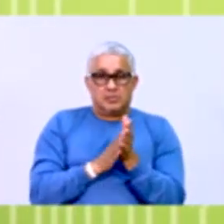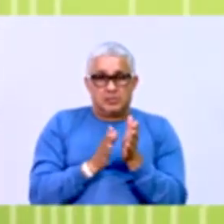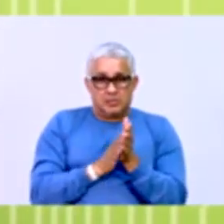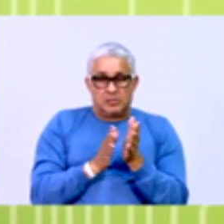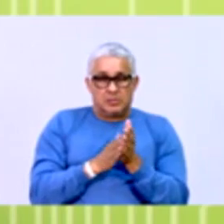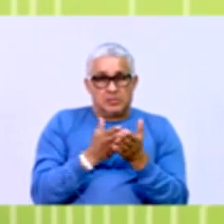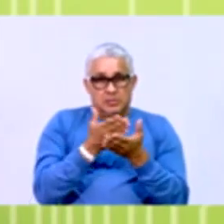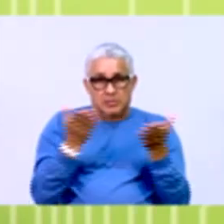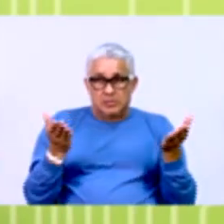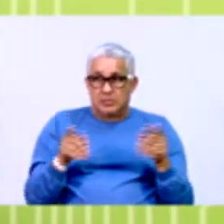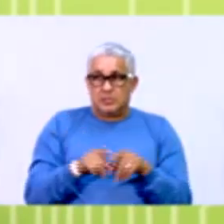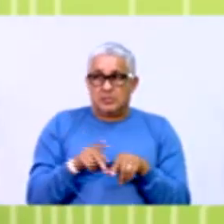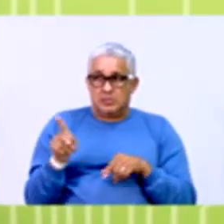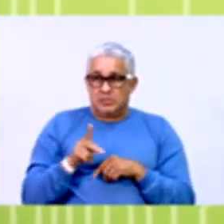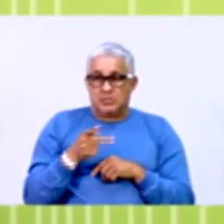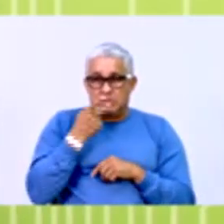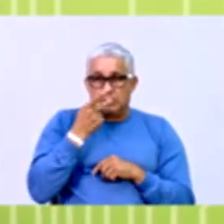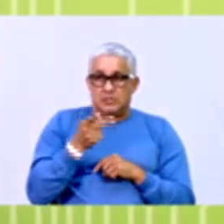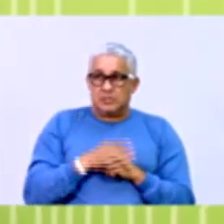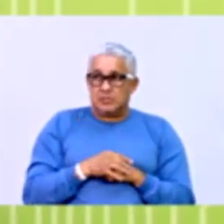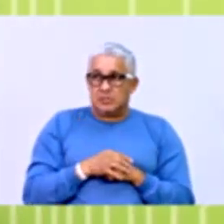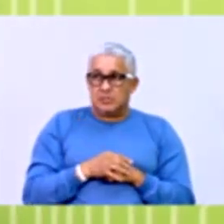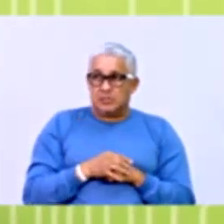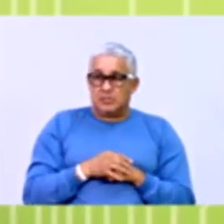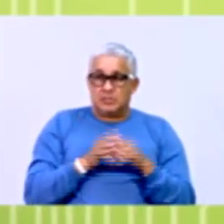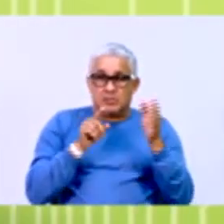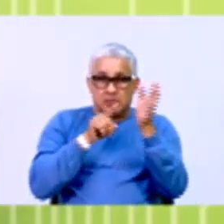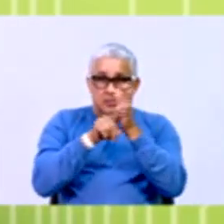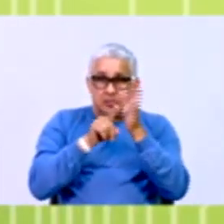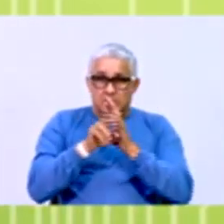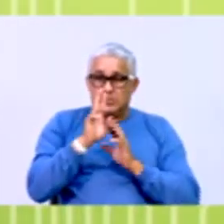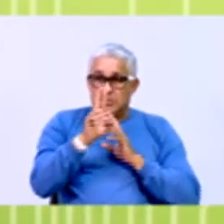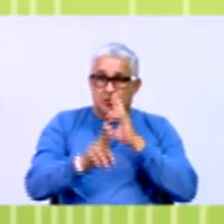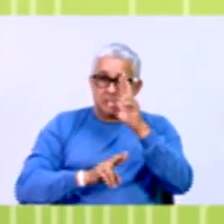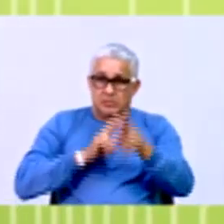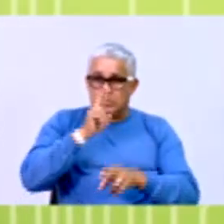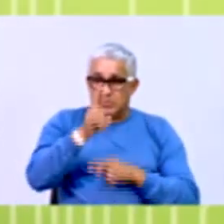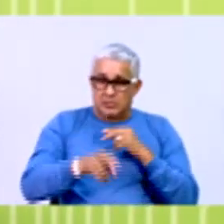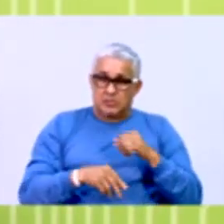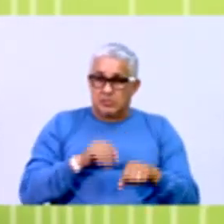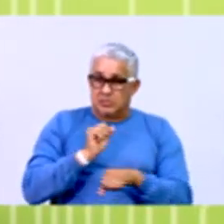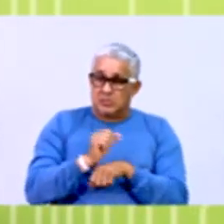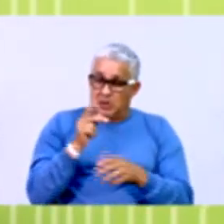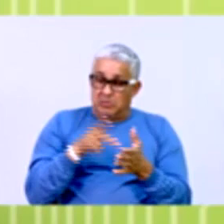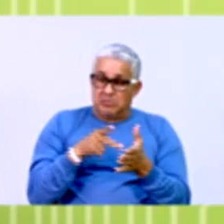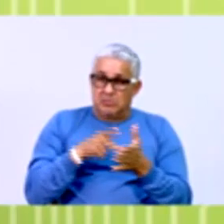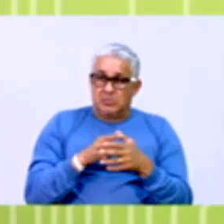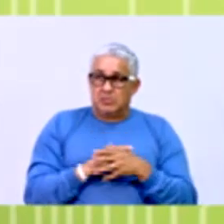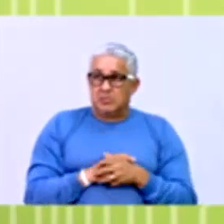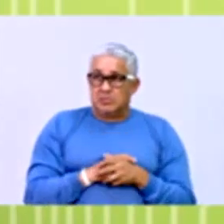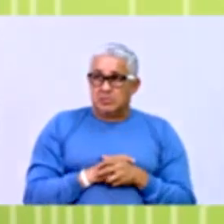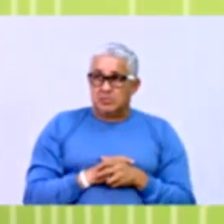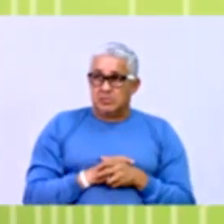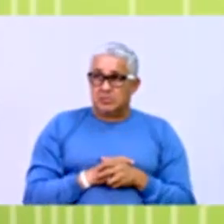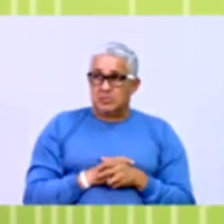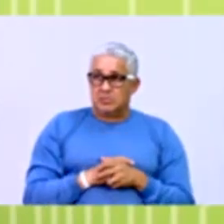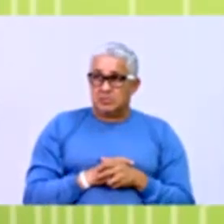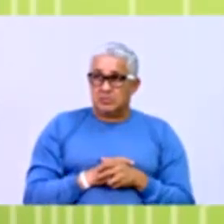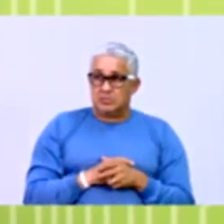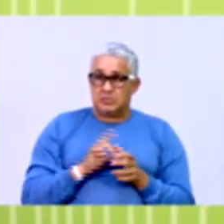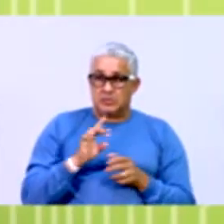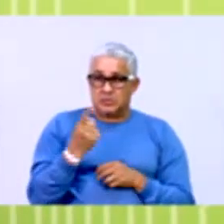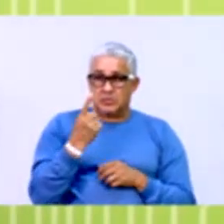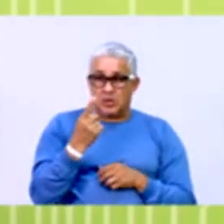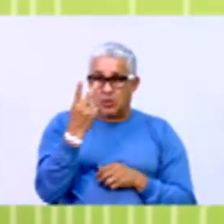a todos e como o professor falou, as questões foram respondidas dentro daquilo que se esperava realmente. E apenas a